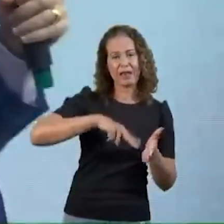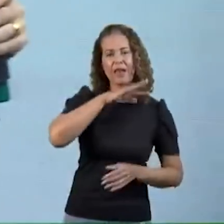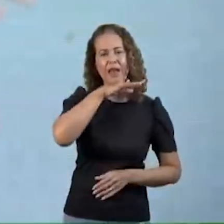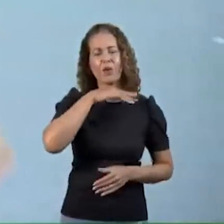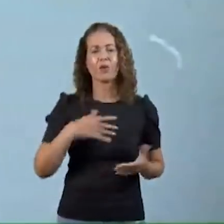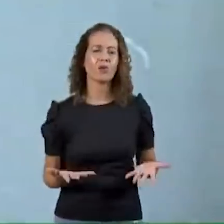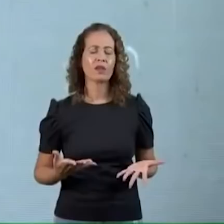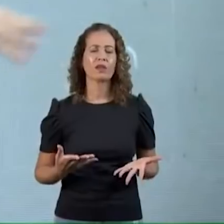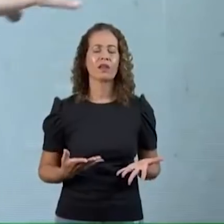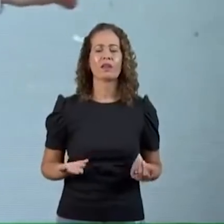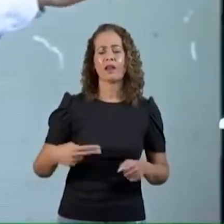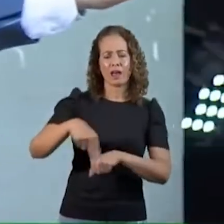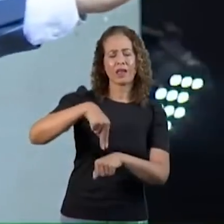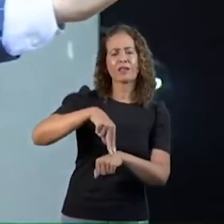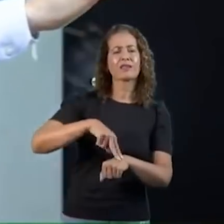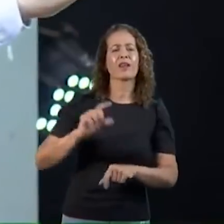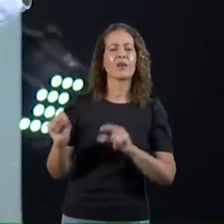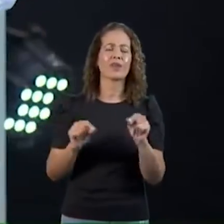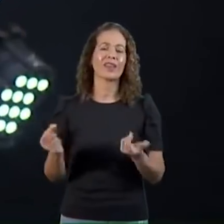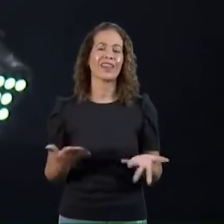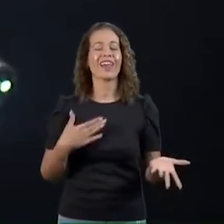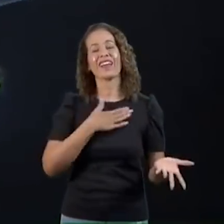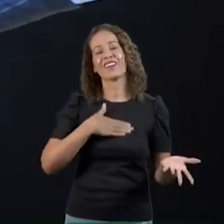resto da nação vai ser? É uma nação que gosta de